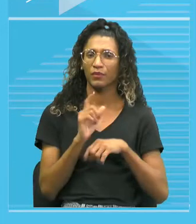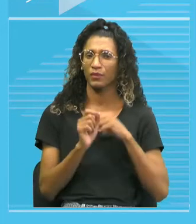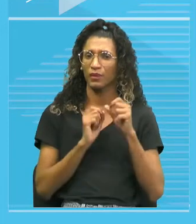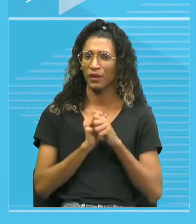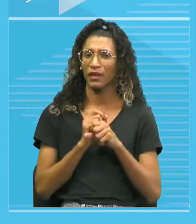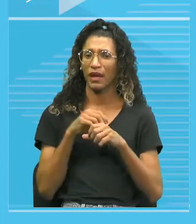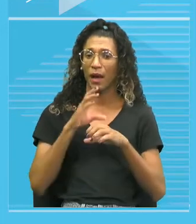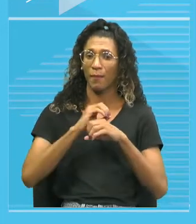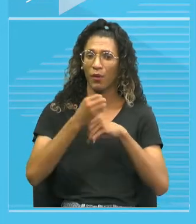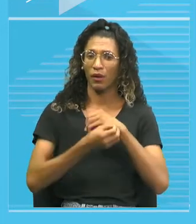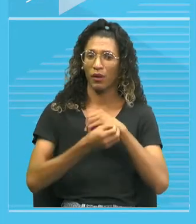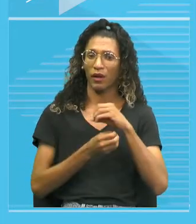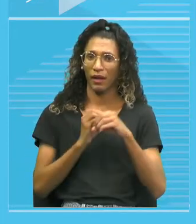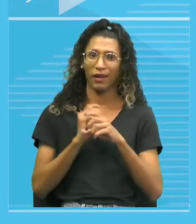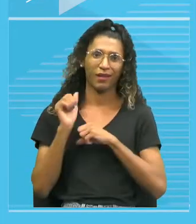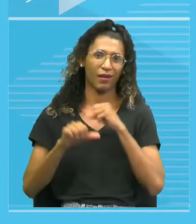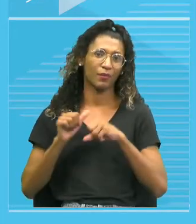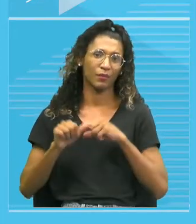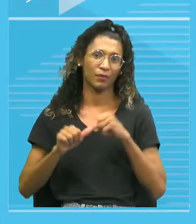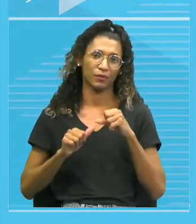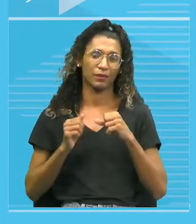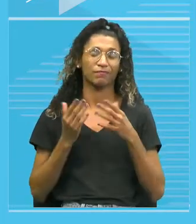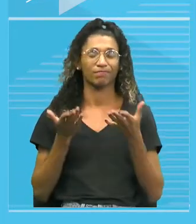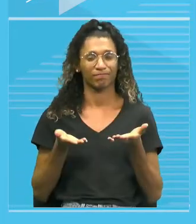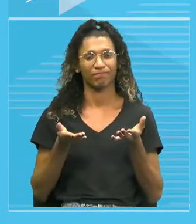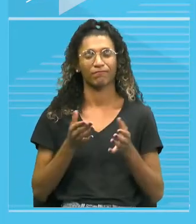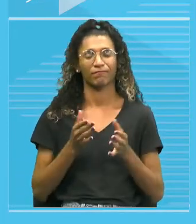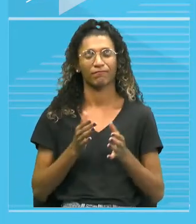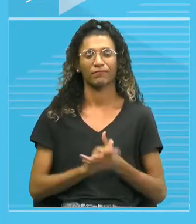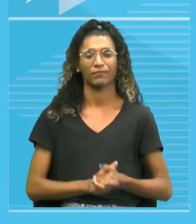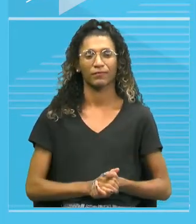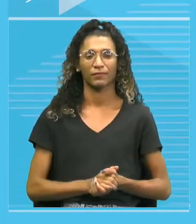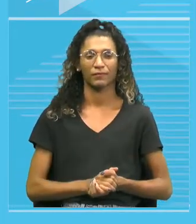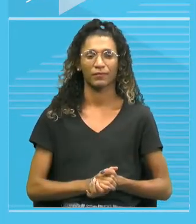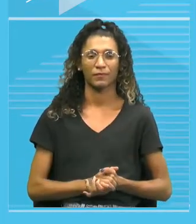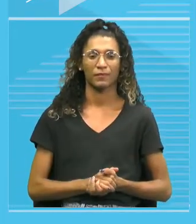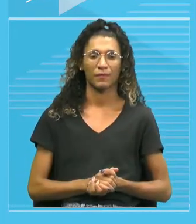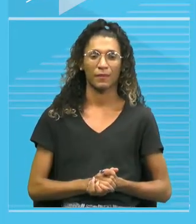moleculares. Para começar a história.